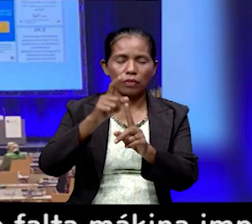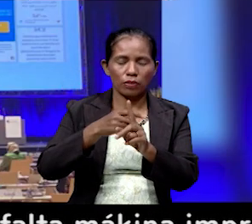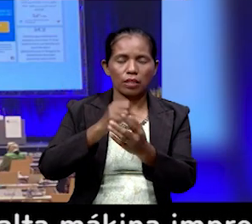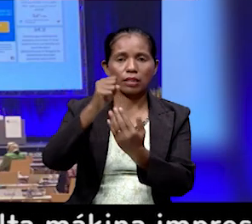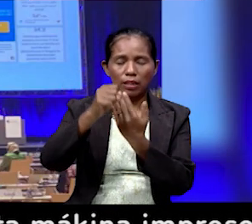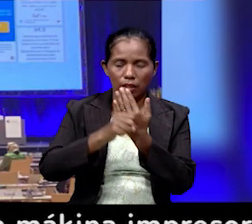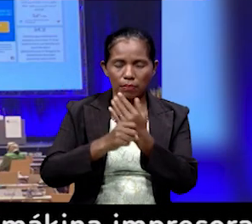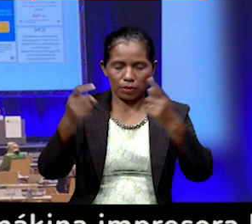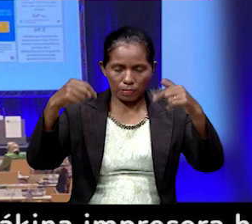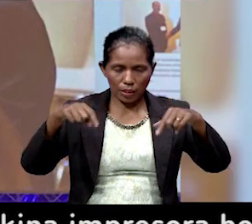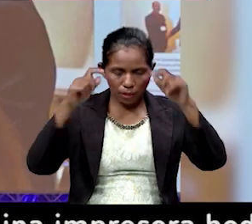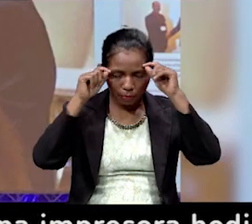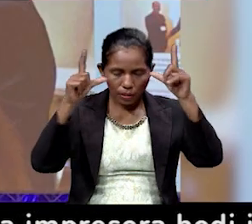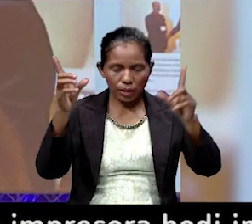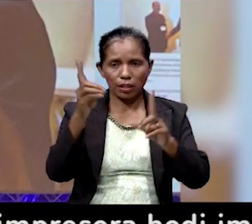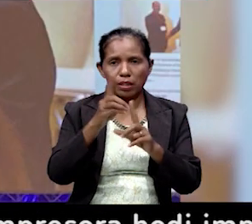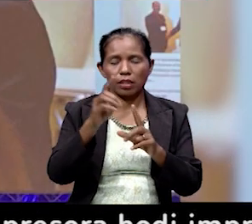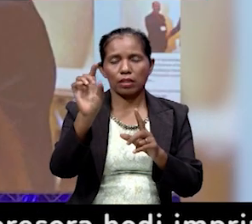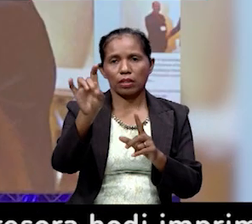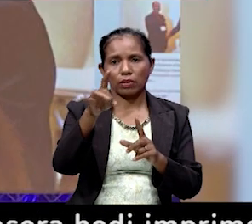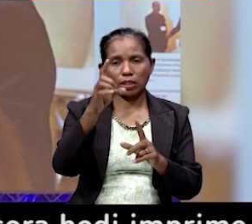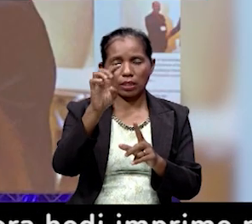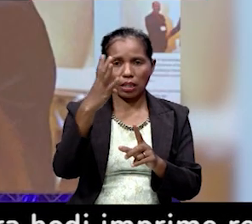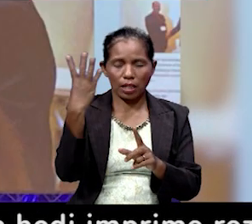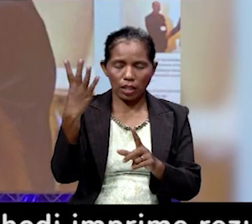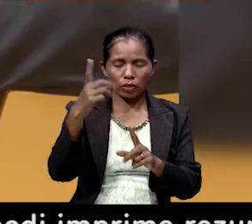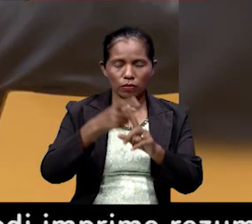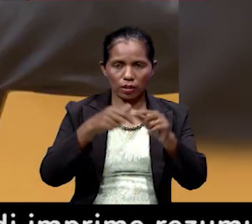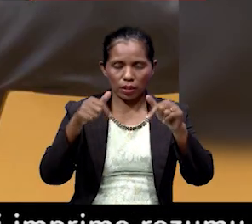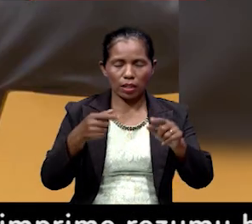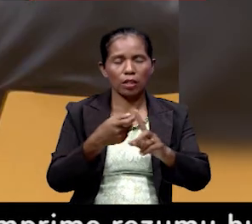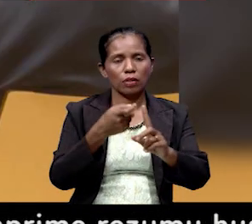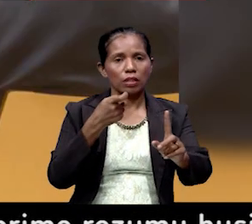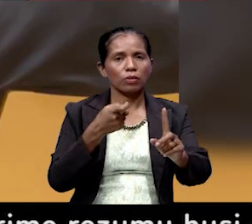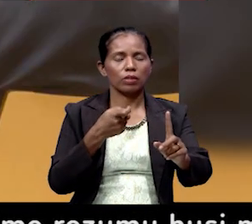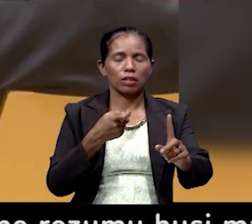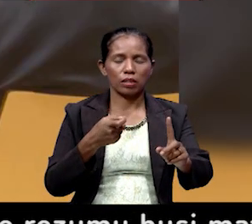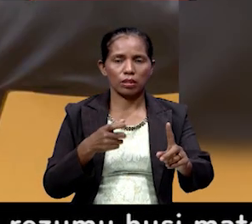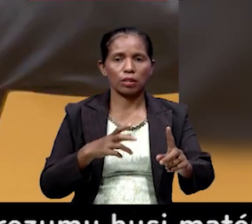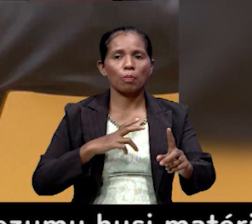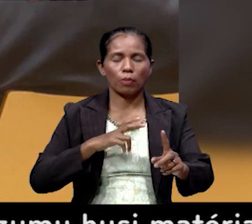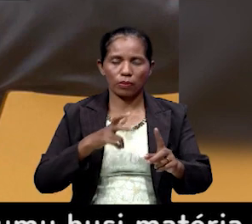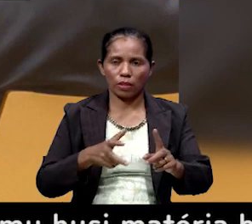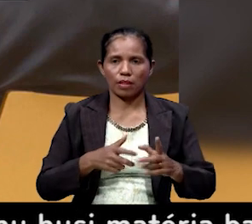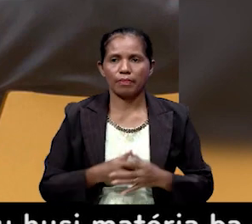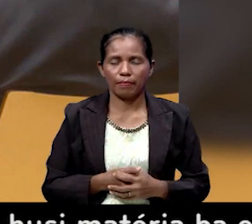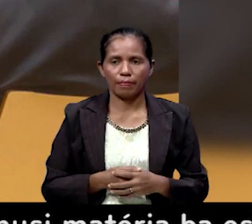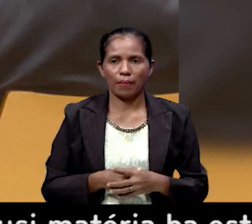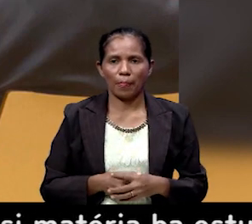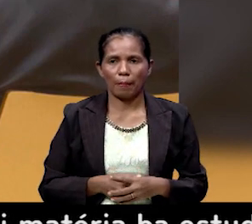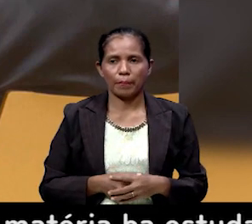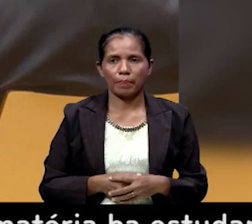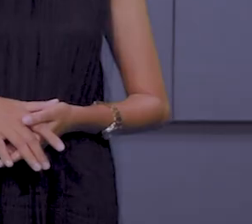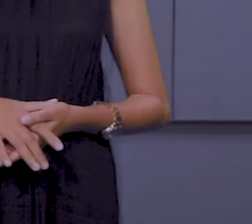Timor-Leste, e a Loron Sanulo Resenhat Fulan, né? A foi em Lihusi, Lisboa, Portugal. Leopoldina de Carvalho, Elu Gaio,